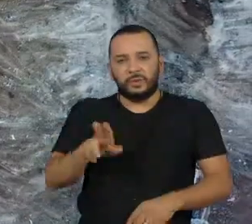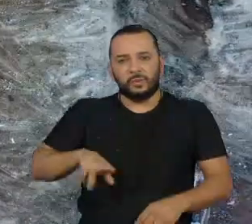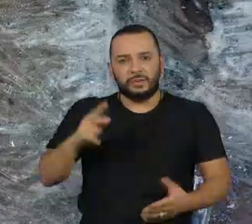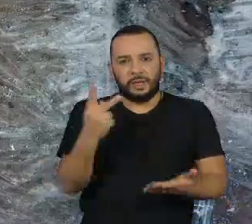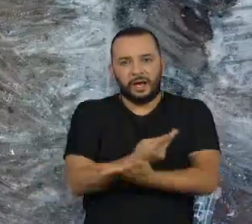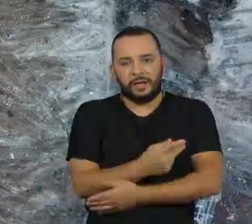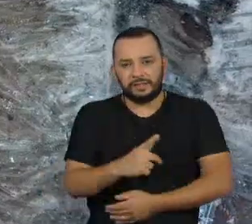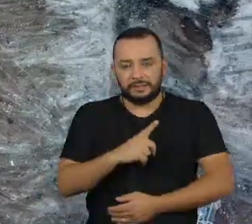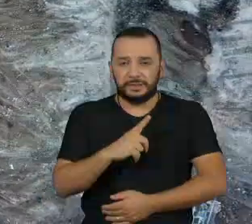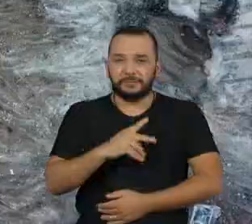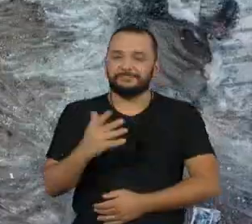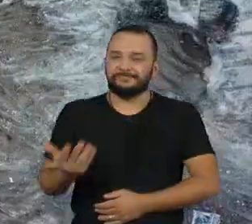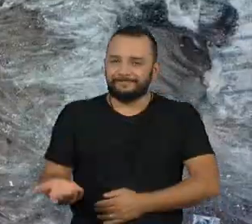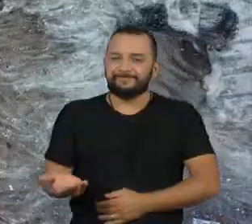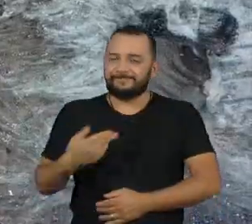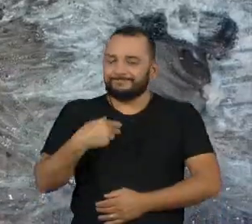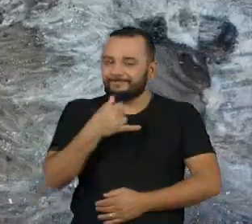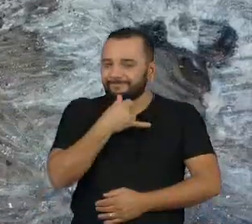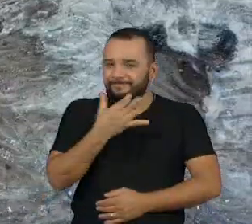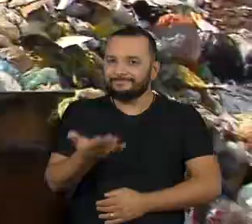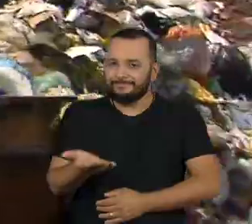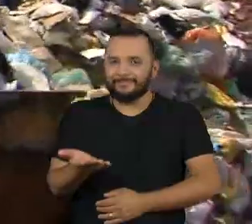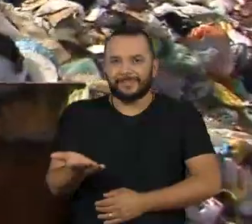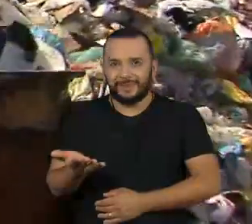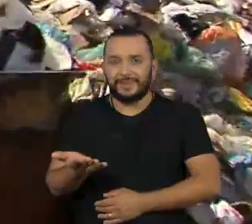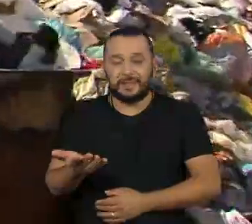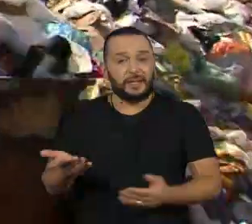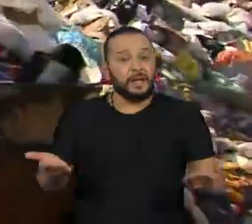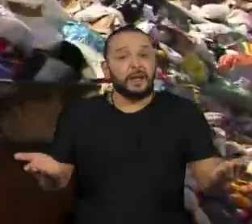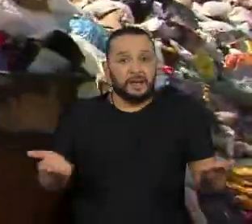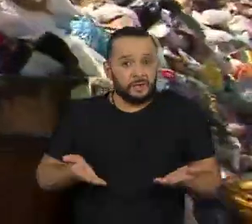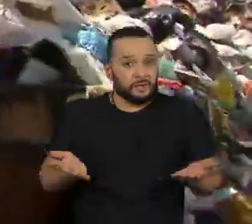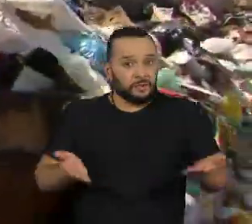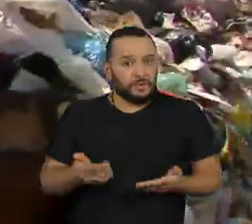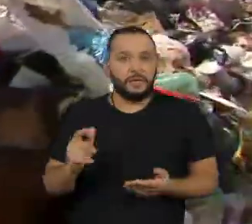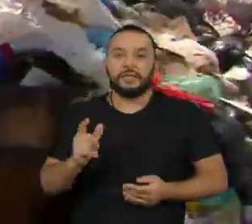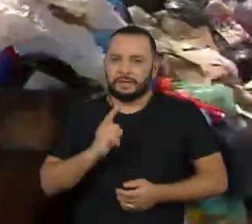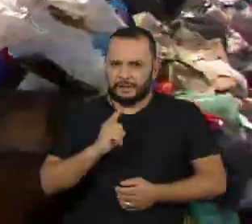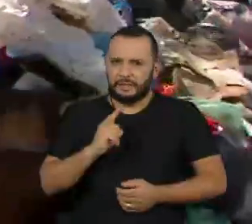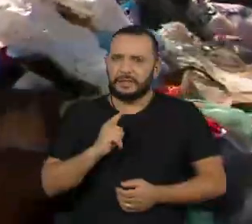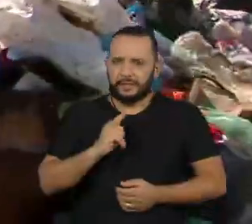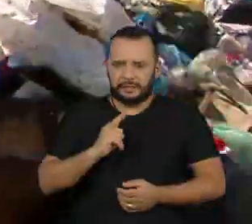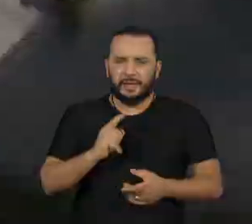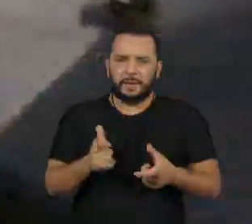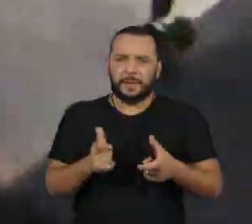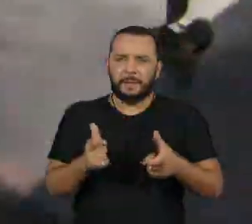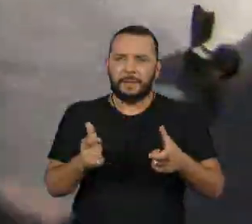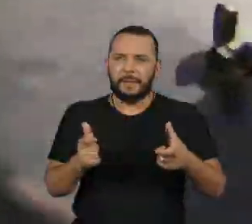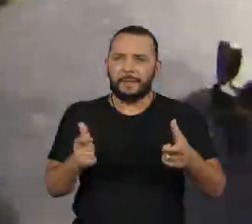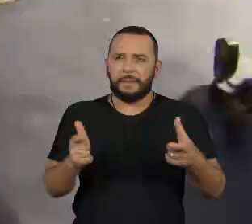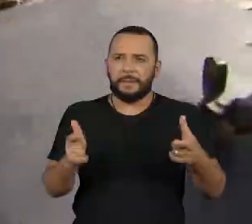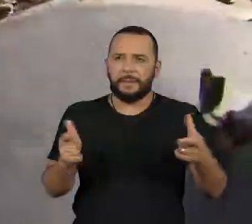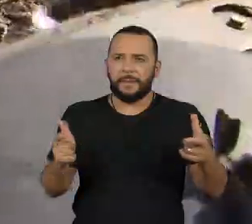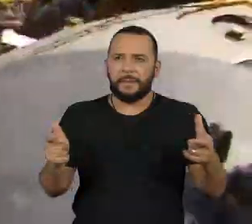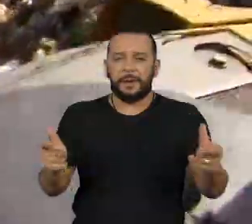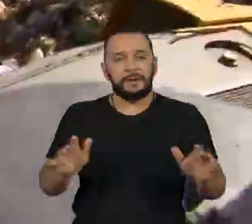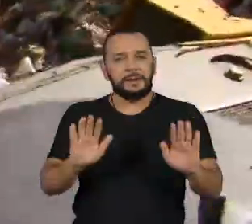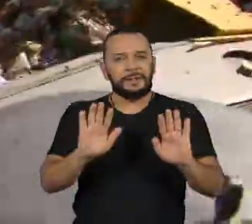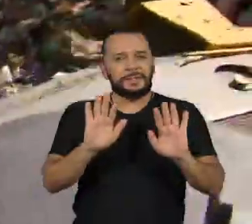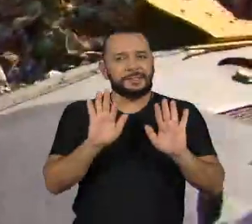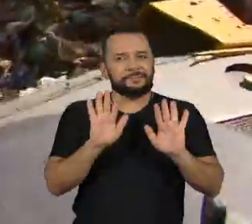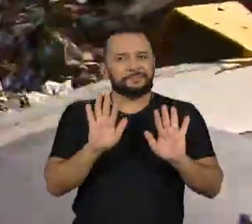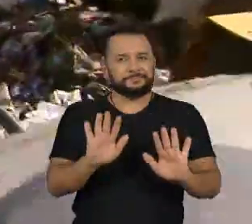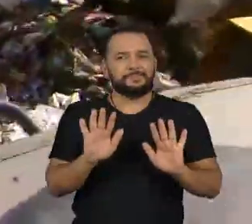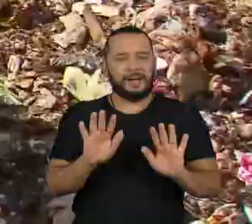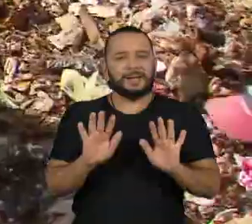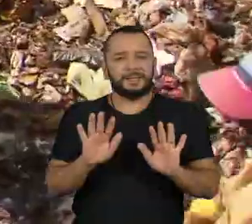gente tem escolhido ao longo dos últimos séculos. É um número que vai seguir crescendo. No entanto, o que mais nos